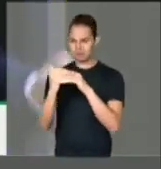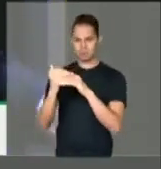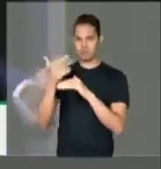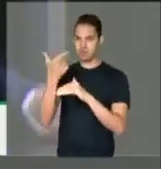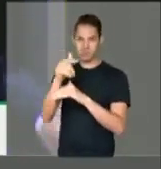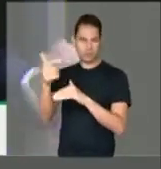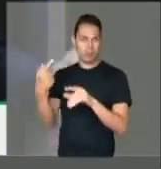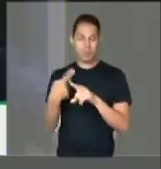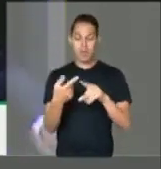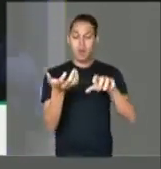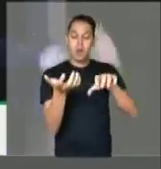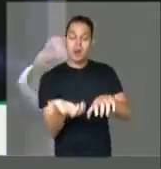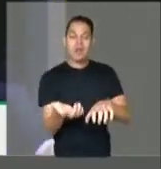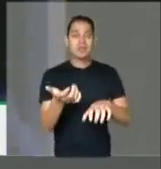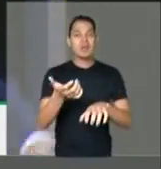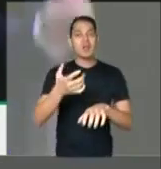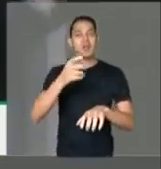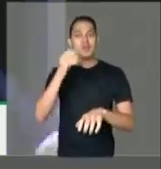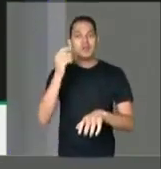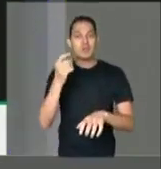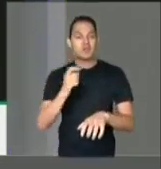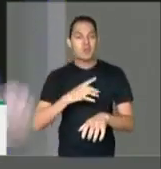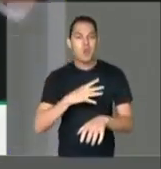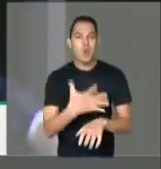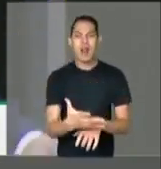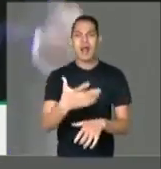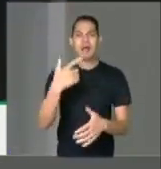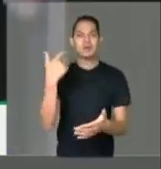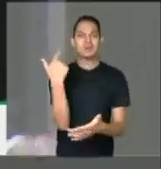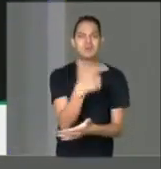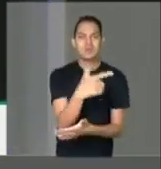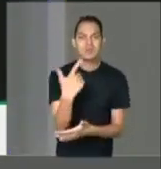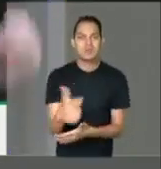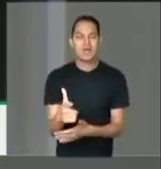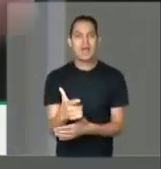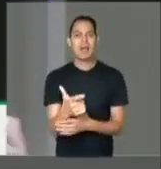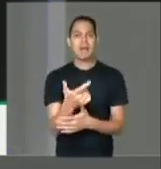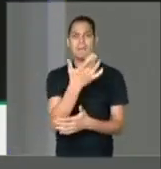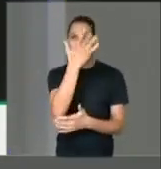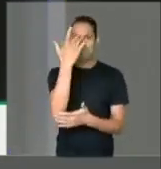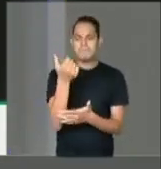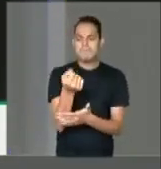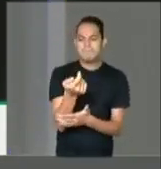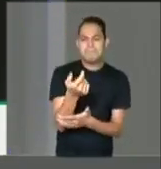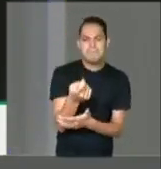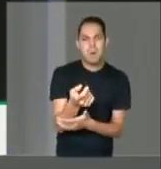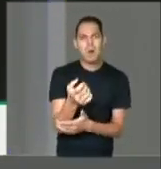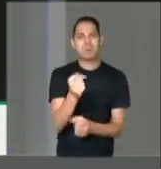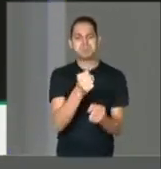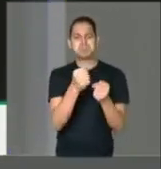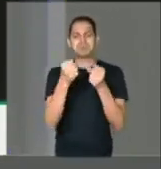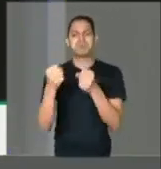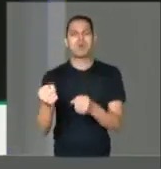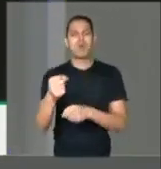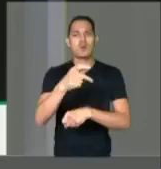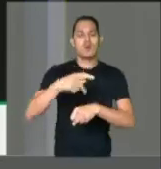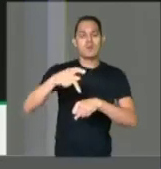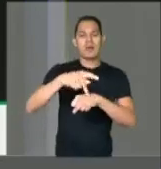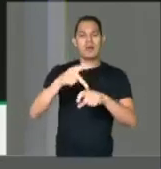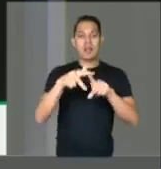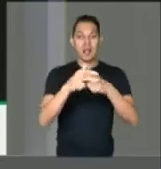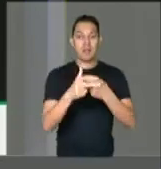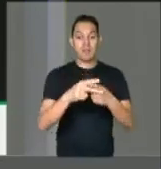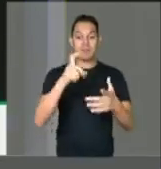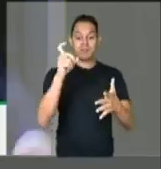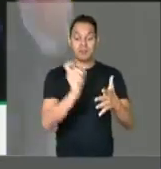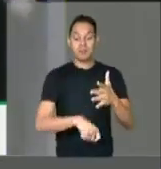o Congresso Nacional não teve coragem de enfrentar pouco mais de meia dúzia de poderosos no país. A reforma tributária é